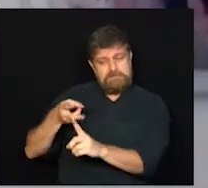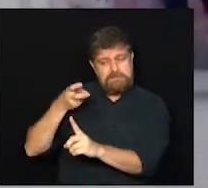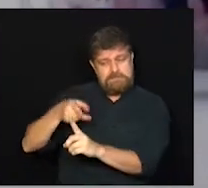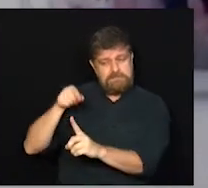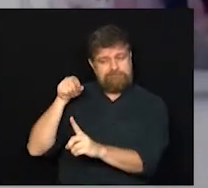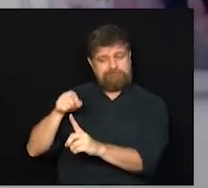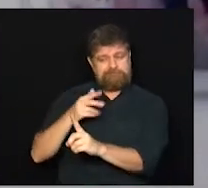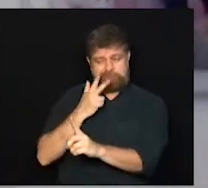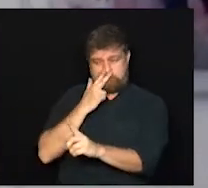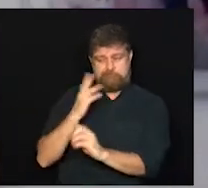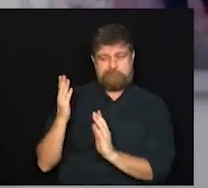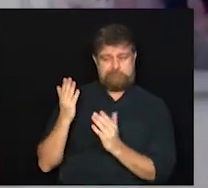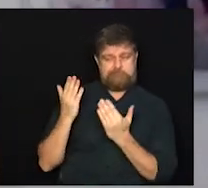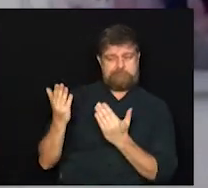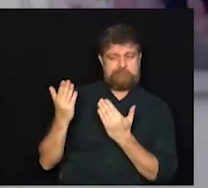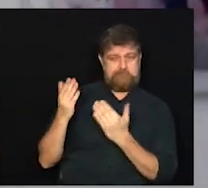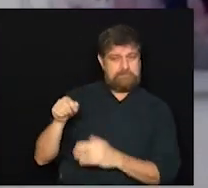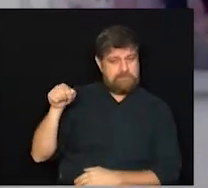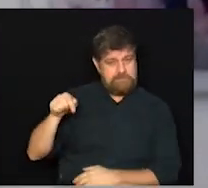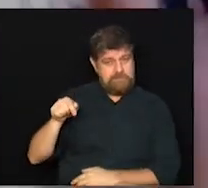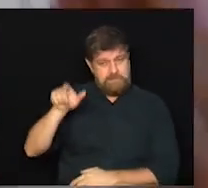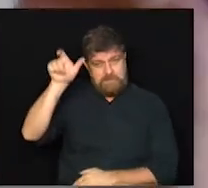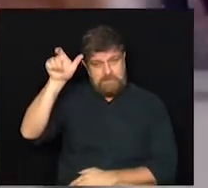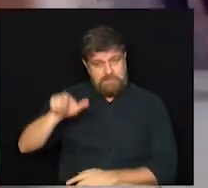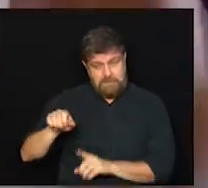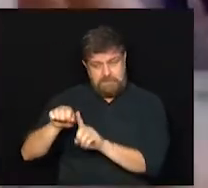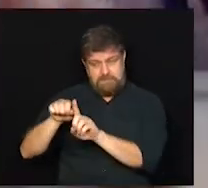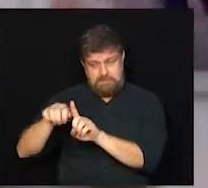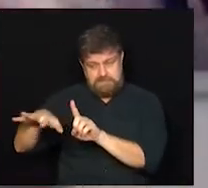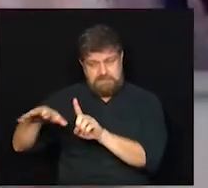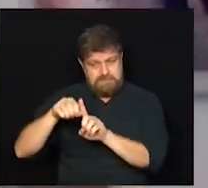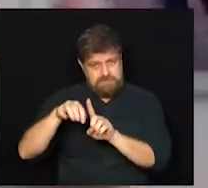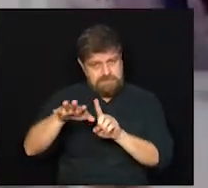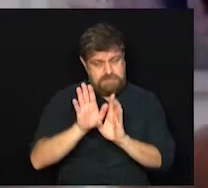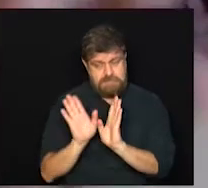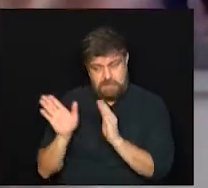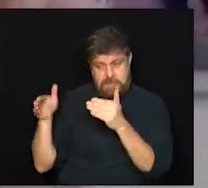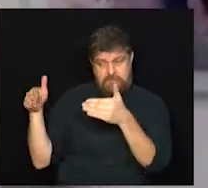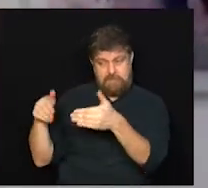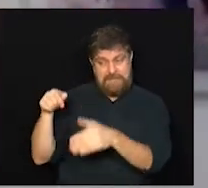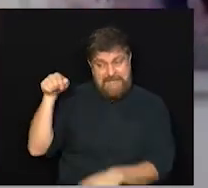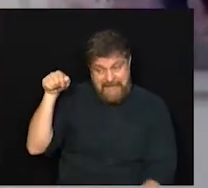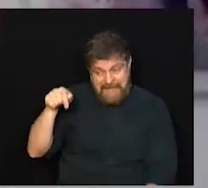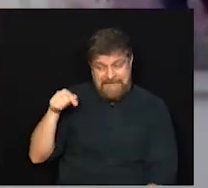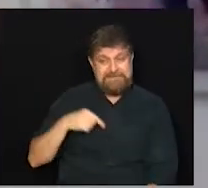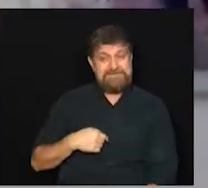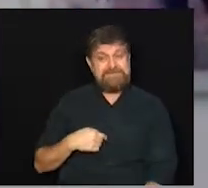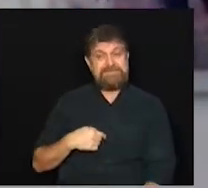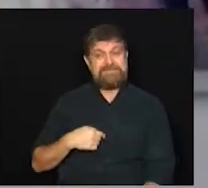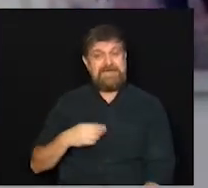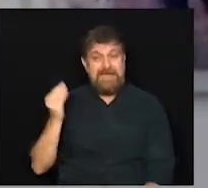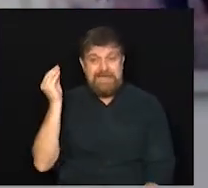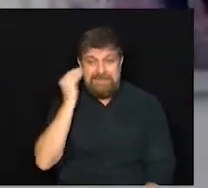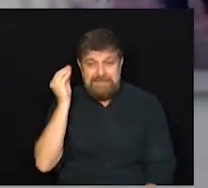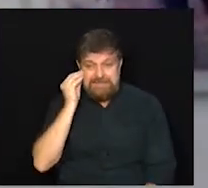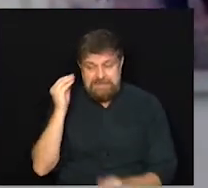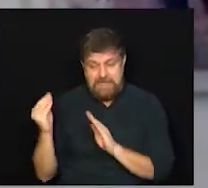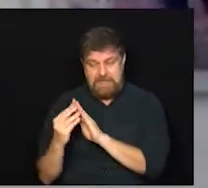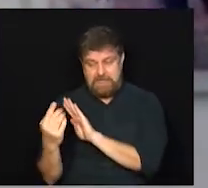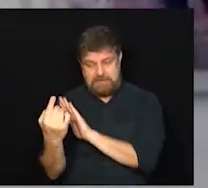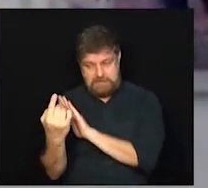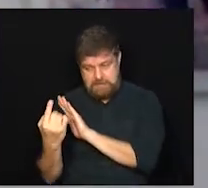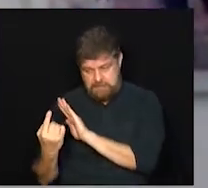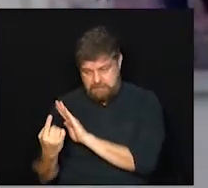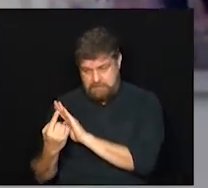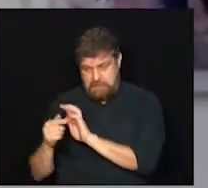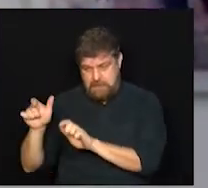com sintoma é o foco, é essa que eu preciso testar, isolar, ver todo mundo ao